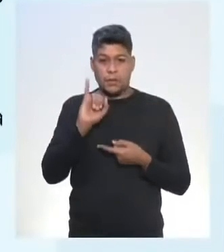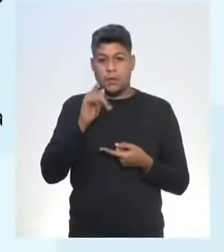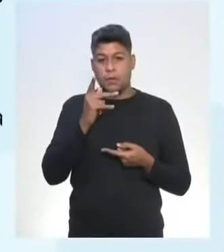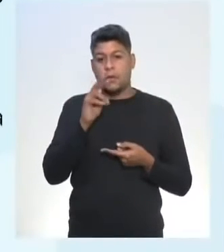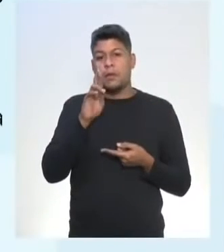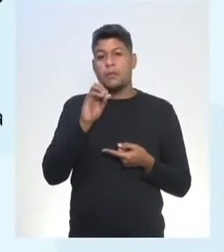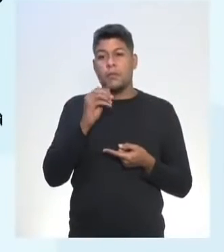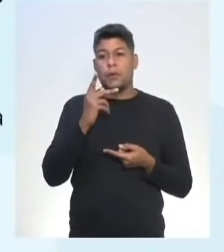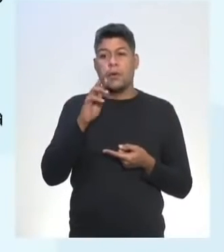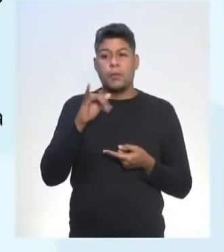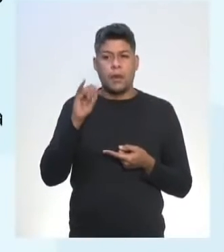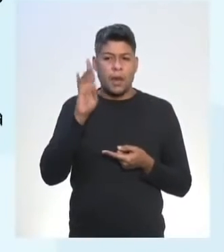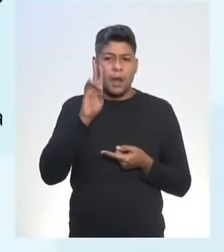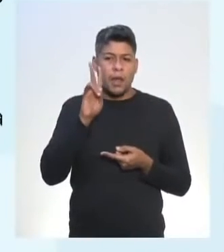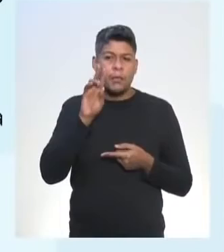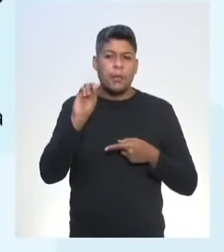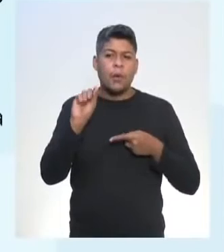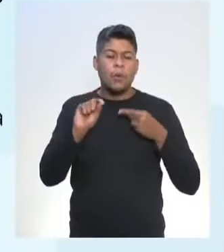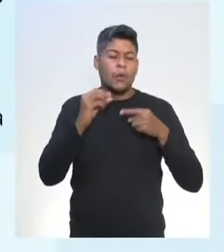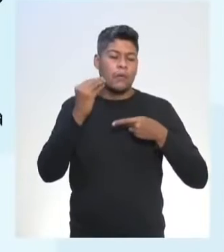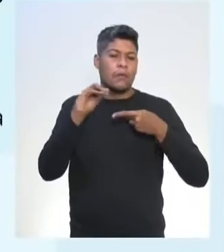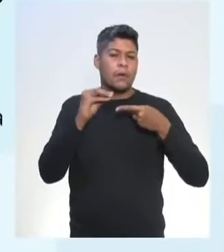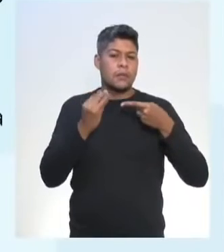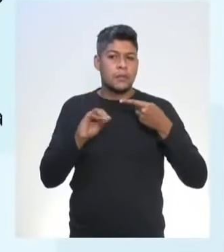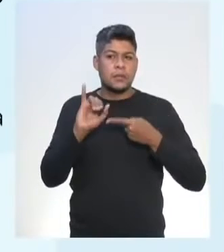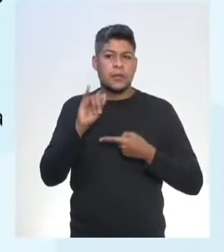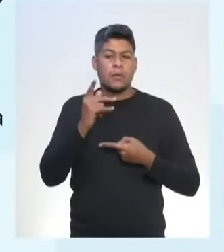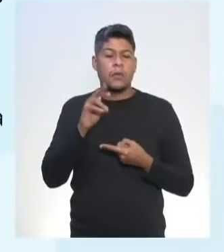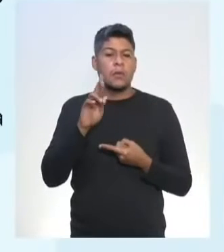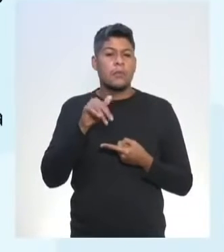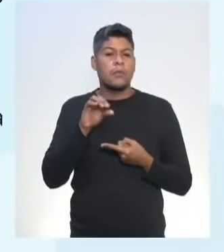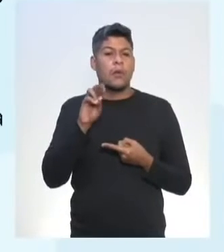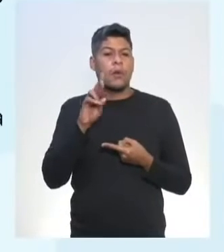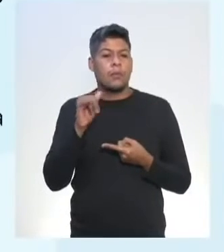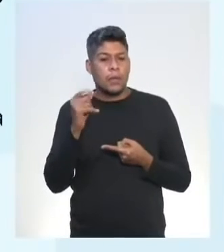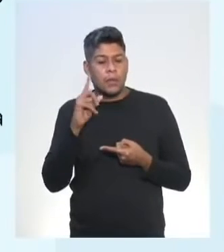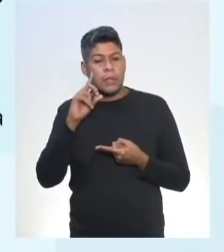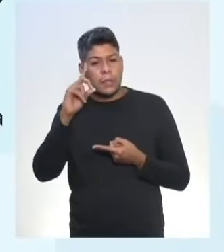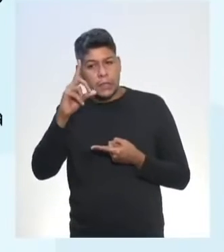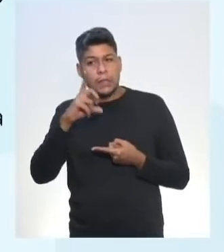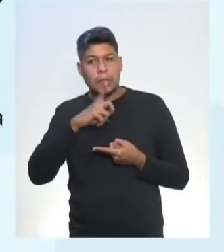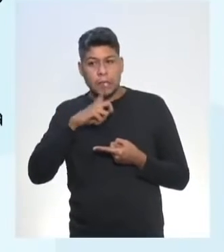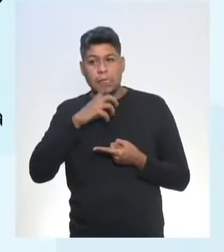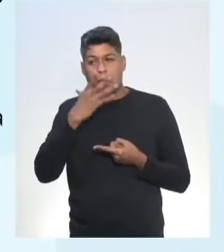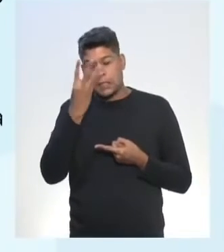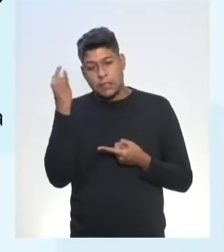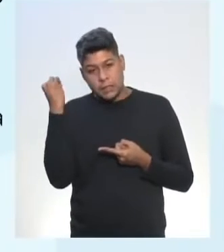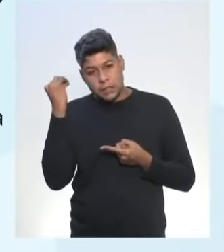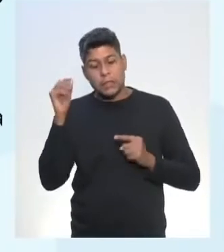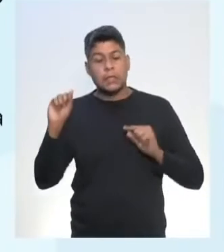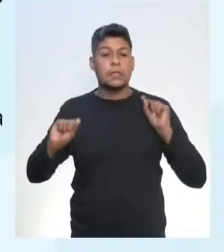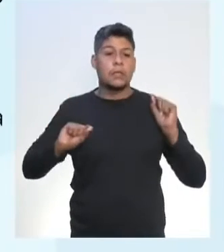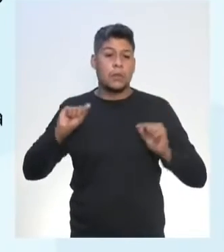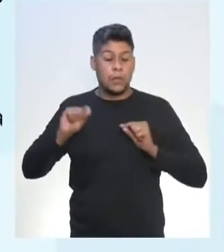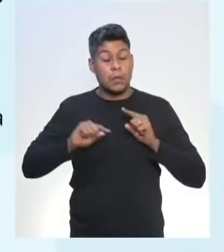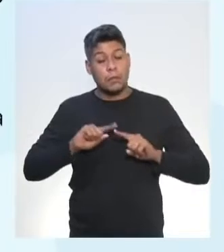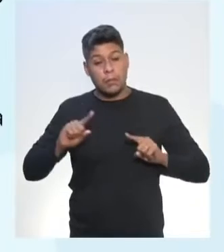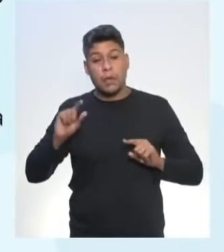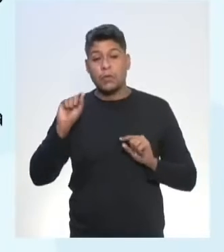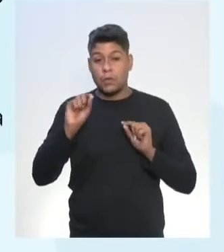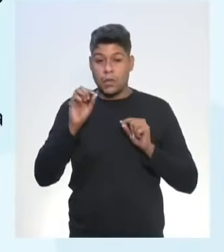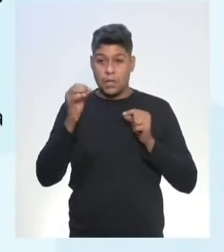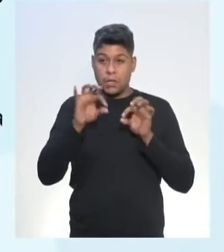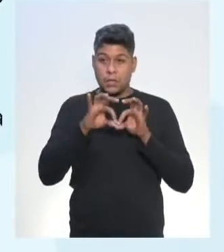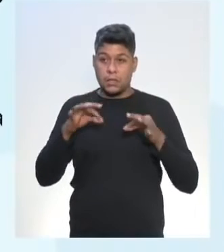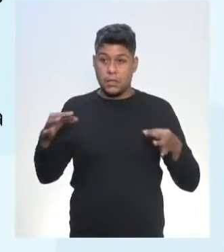imprópria Você lembra o que é uma fração imprópria normalmente passada aí Alguns dias a gente tem de esquecer né mas um